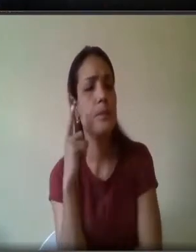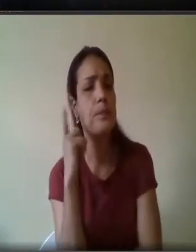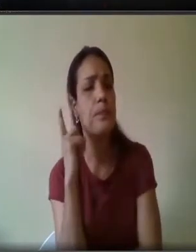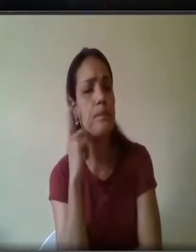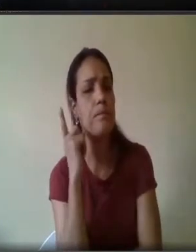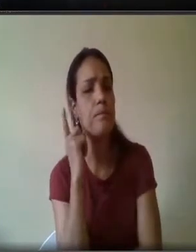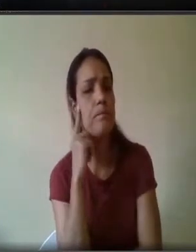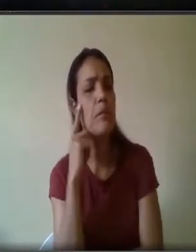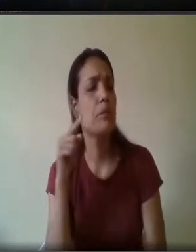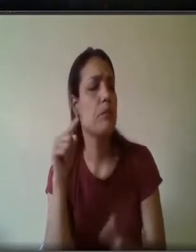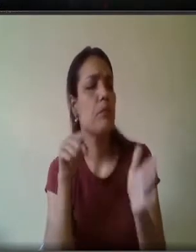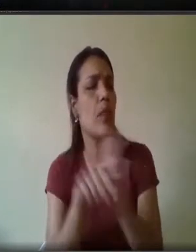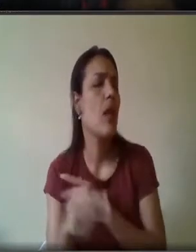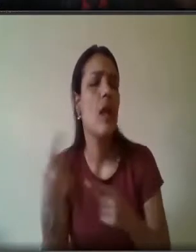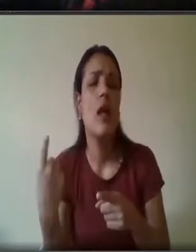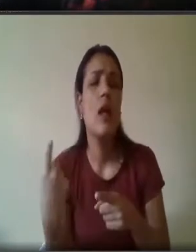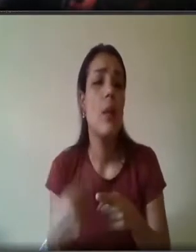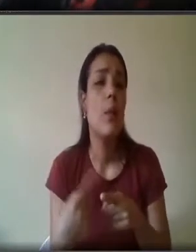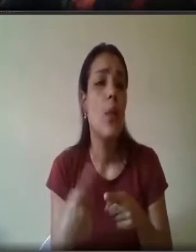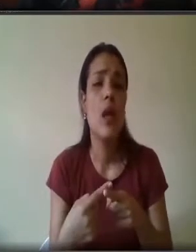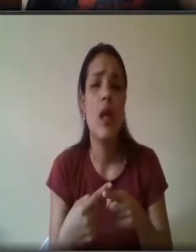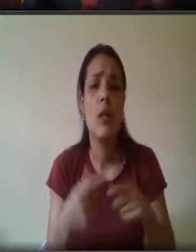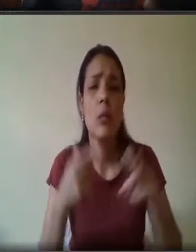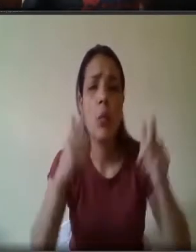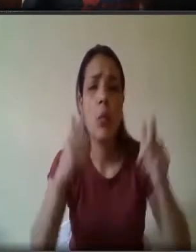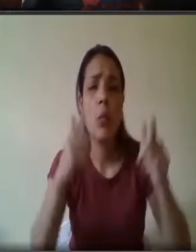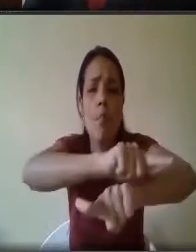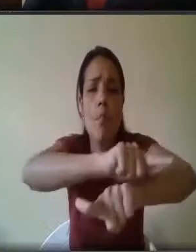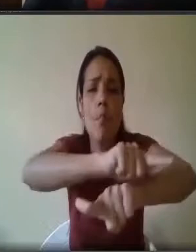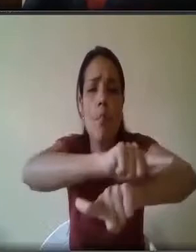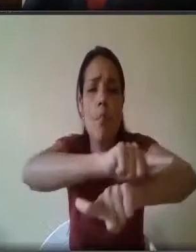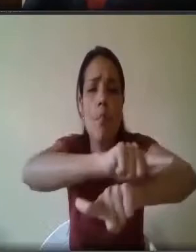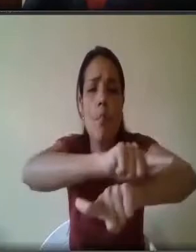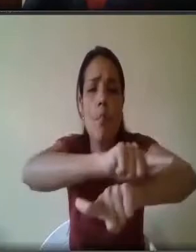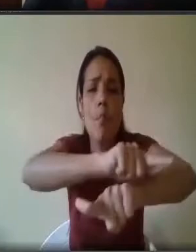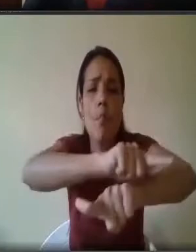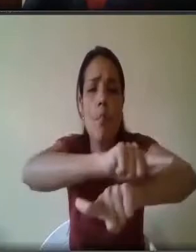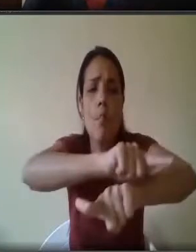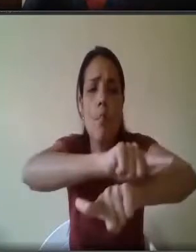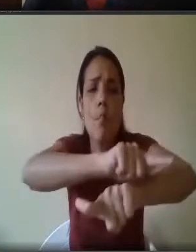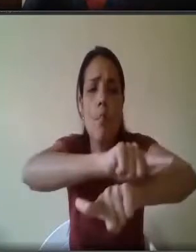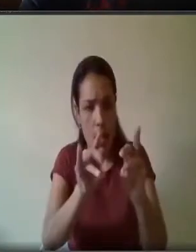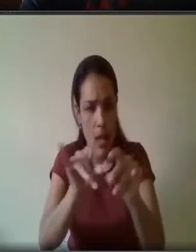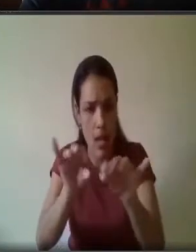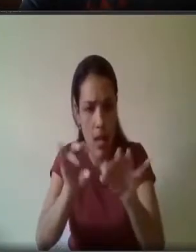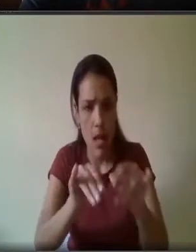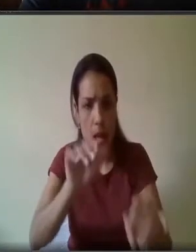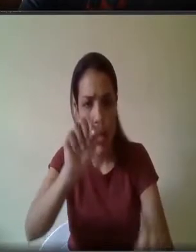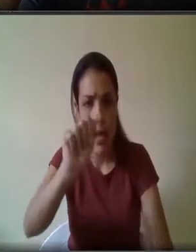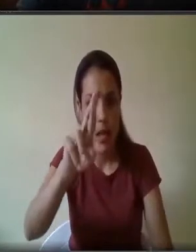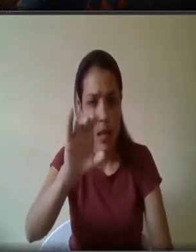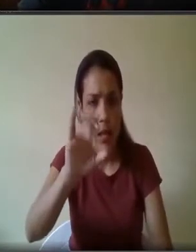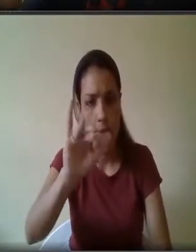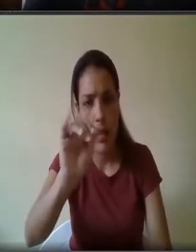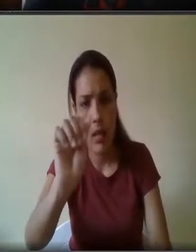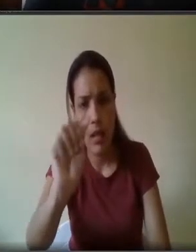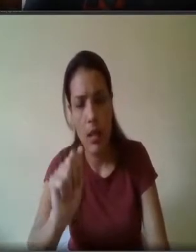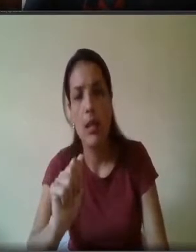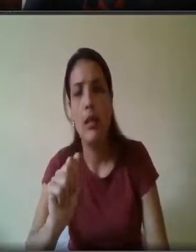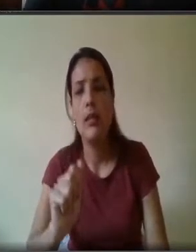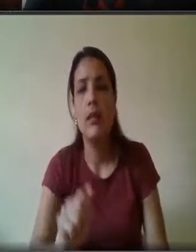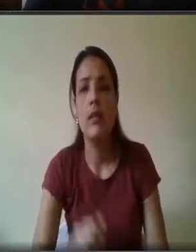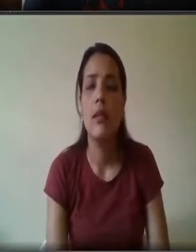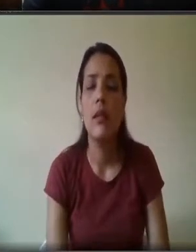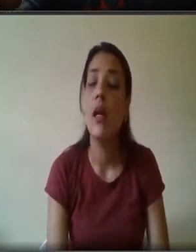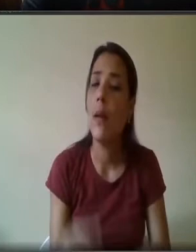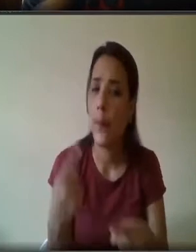no deserto tem areia? Você faz essa pergunta e eu vou lhe responder. A areia é a